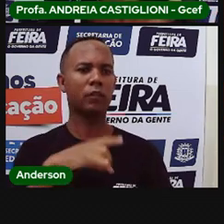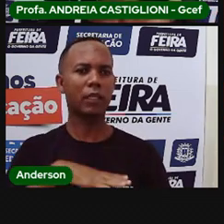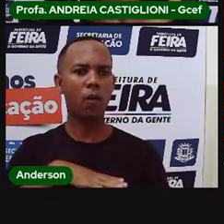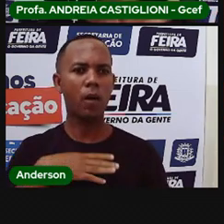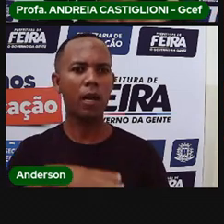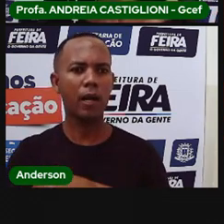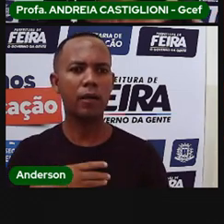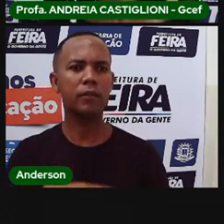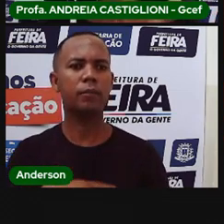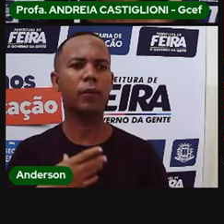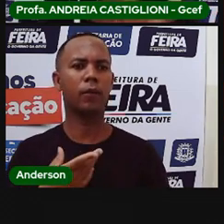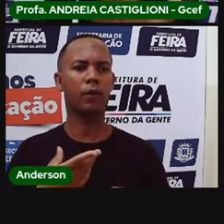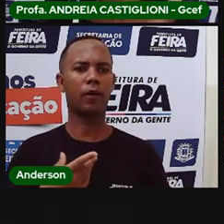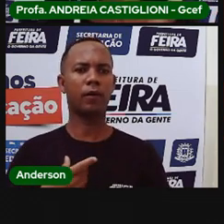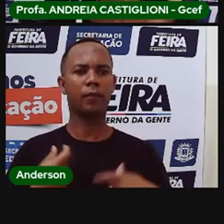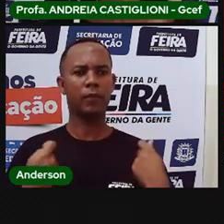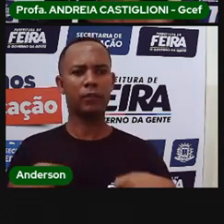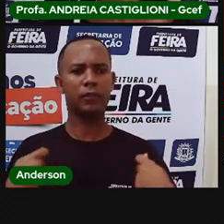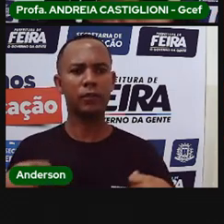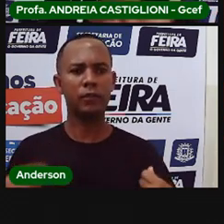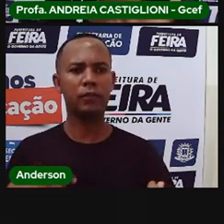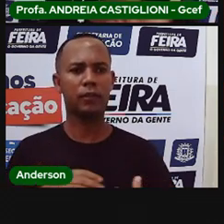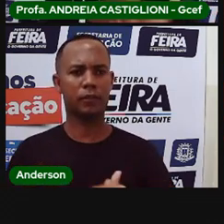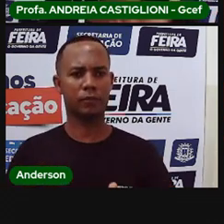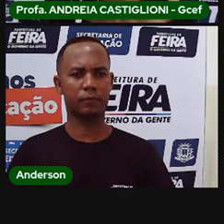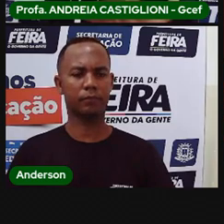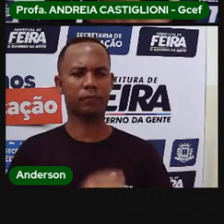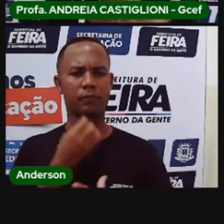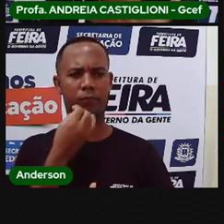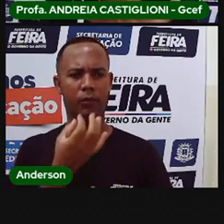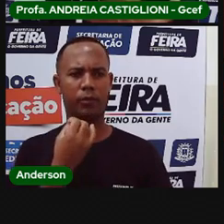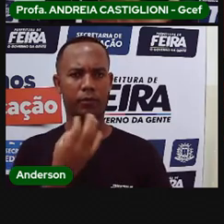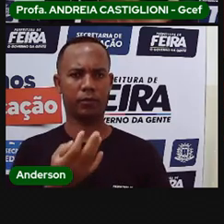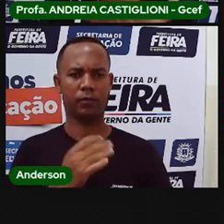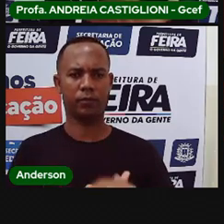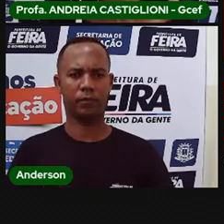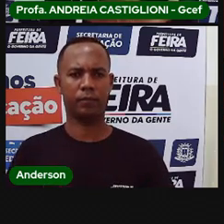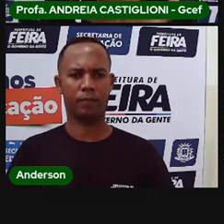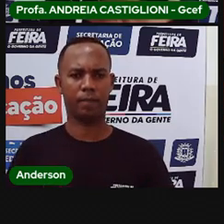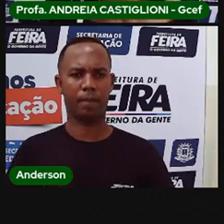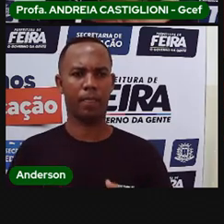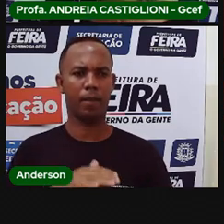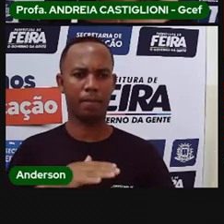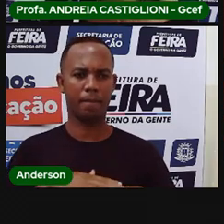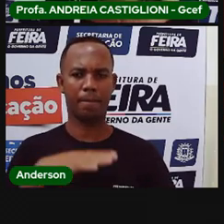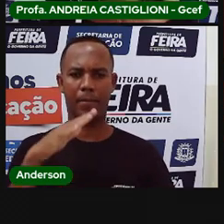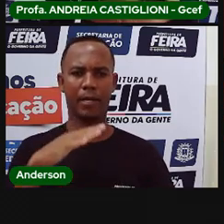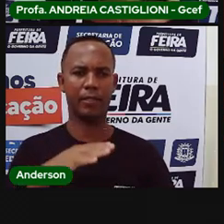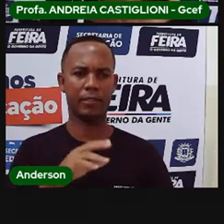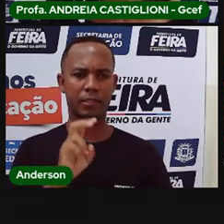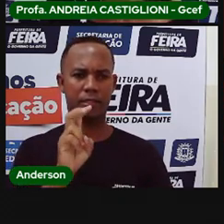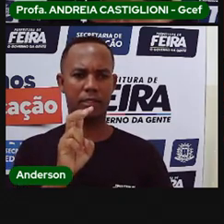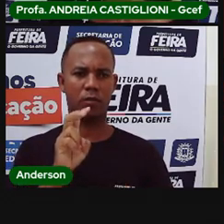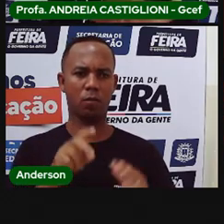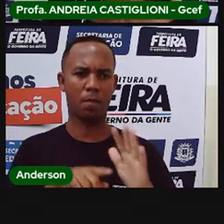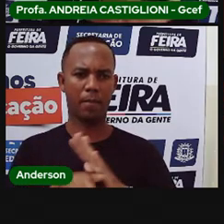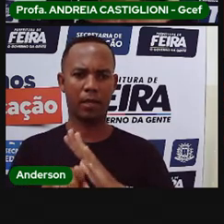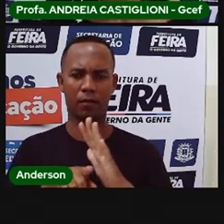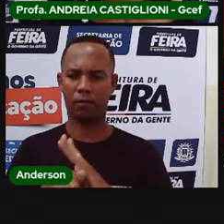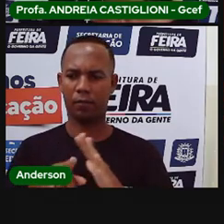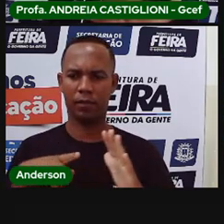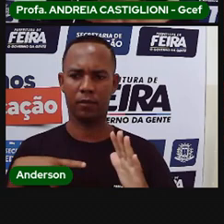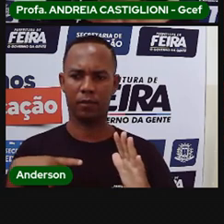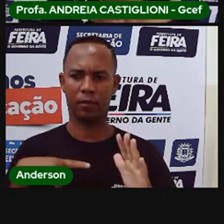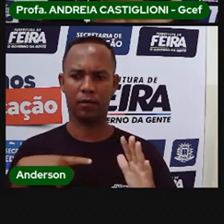expressar, para mostrar esse protagonismo. Muito bem, Marília, vamos lá, ainda temos mais 5 perguntinhas. Vamos